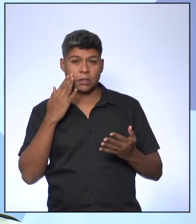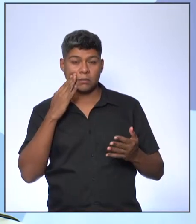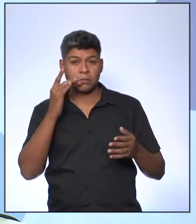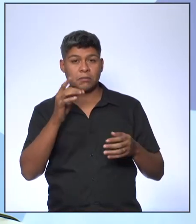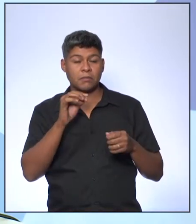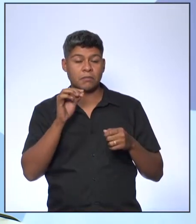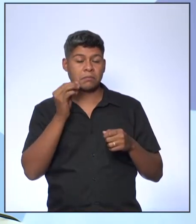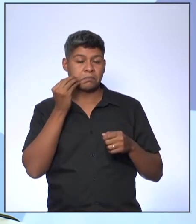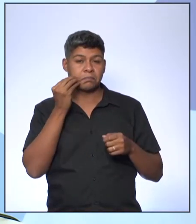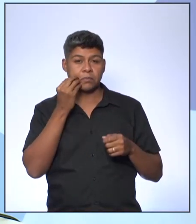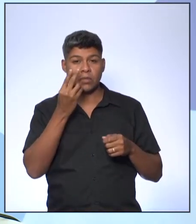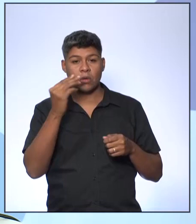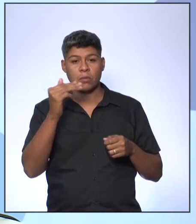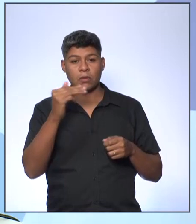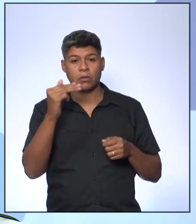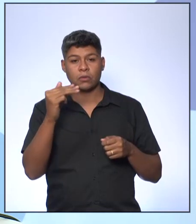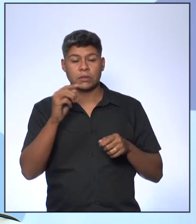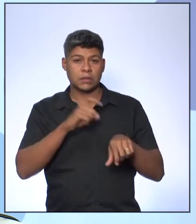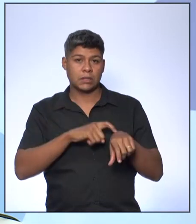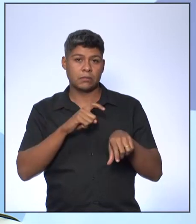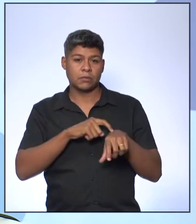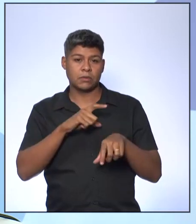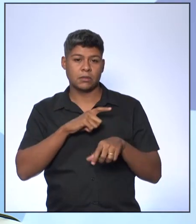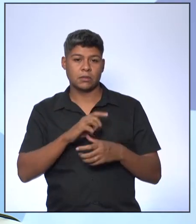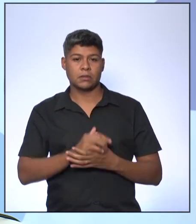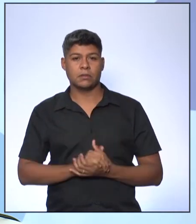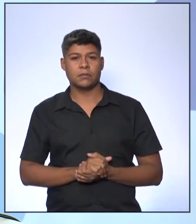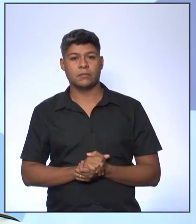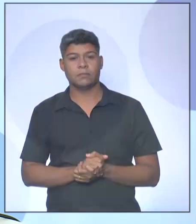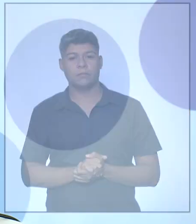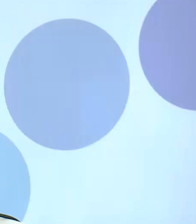aí. Vou te dar 2 minutos, tá bom? Que é o tempo que a gente tem.